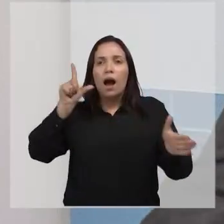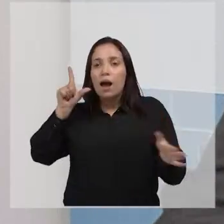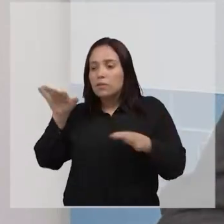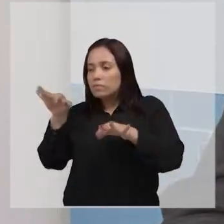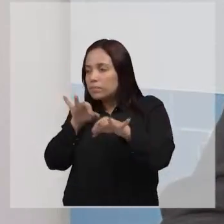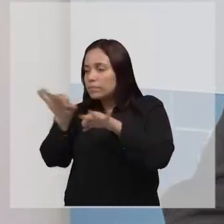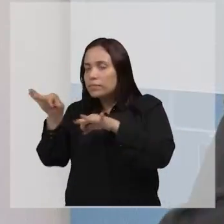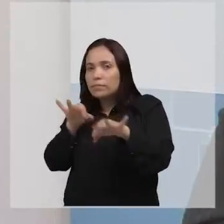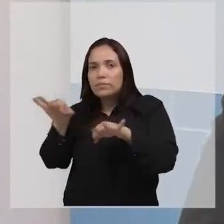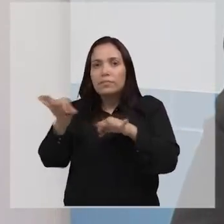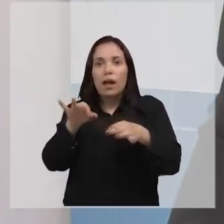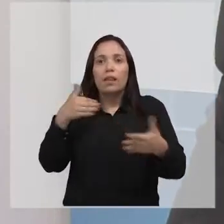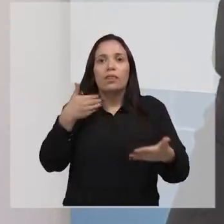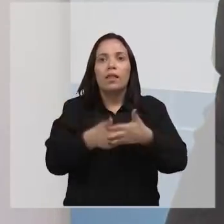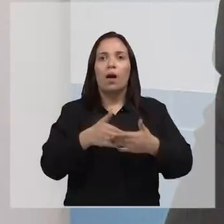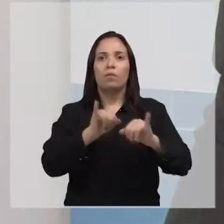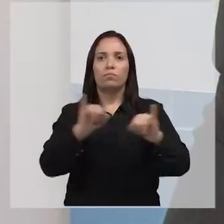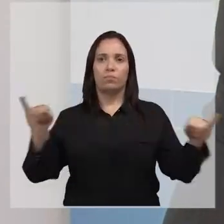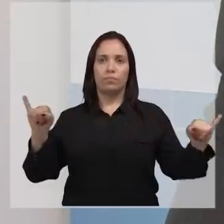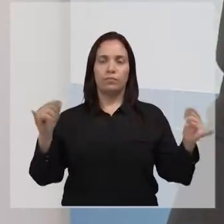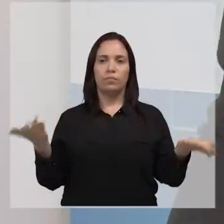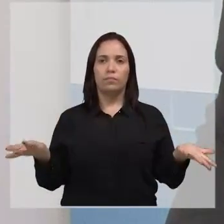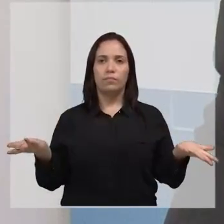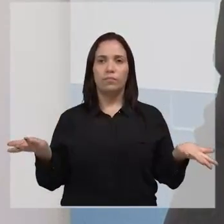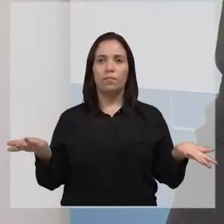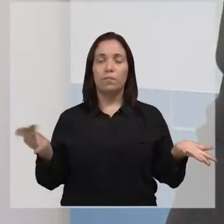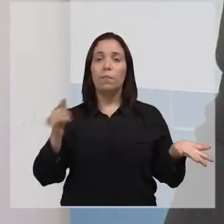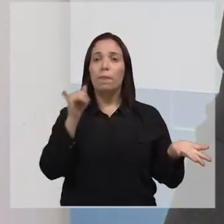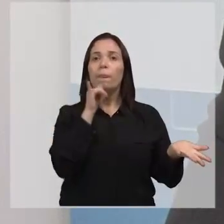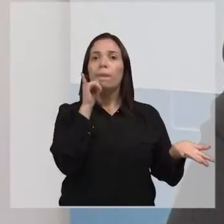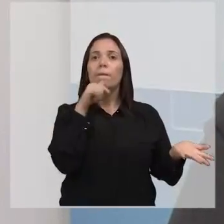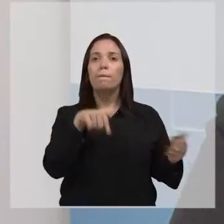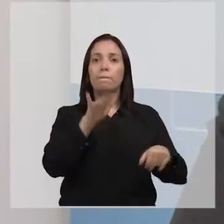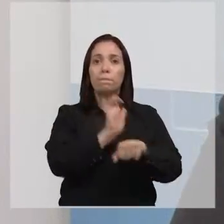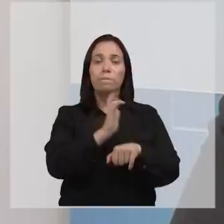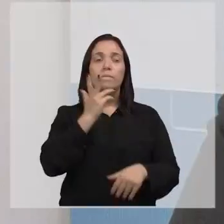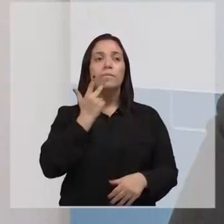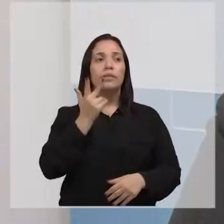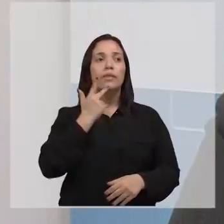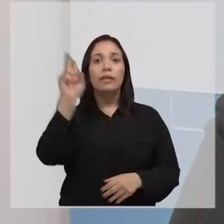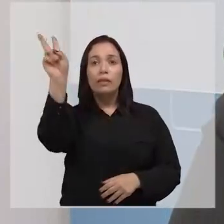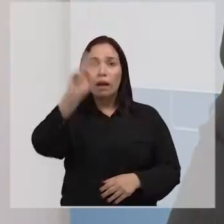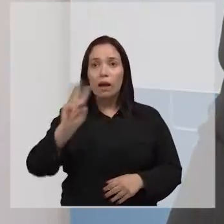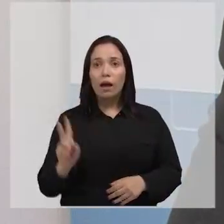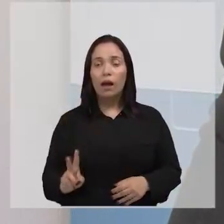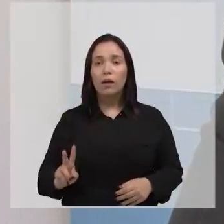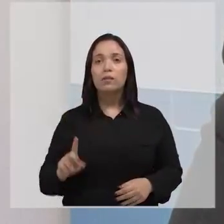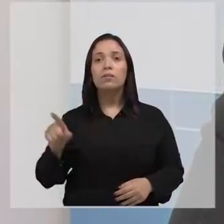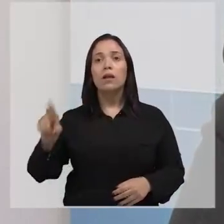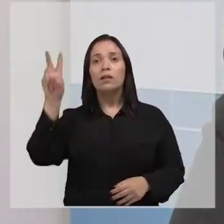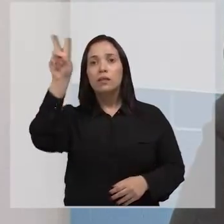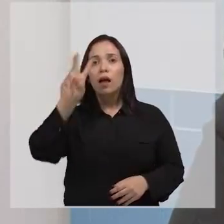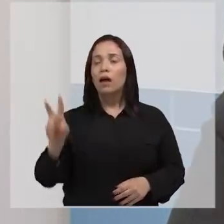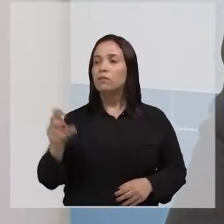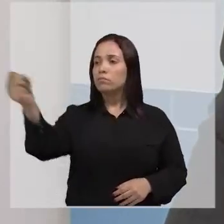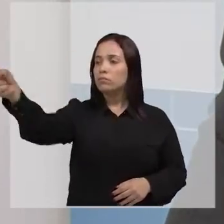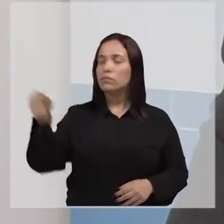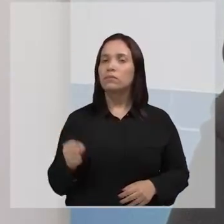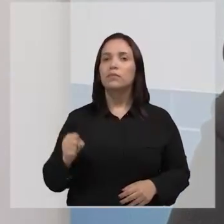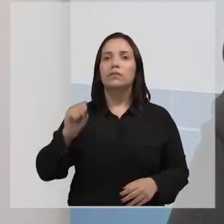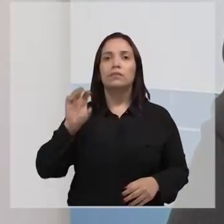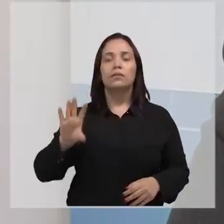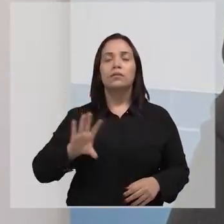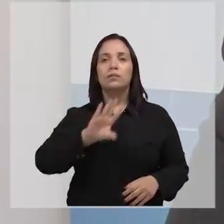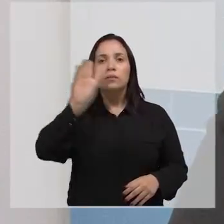definição na hora certa. Diga-se aqui, vamos aqui para o Ceará, Tasso Gereissati. Tarcísio Restart puxou o Ciro Gomes para ser candidato a